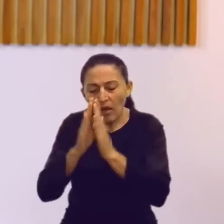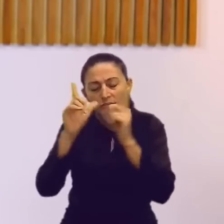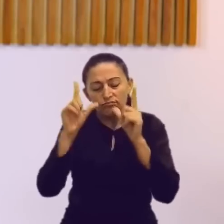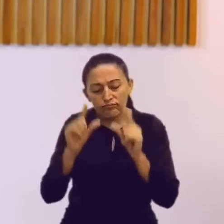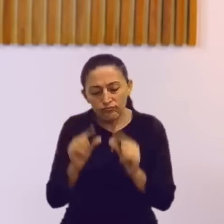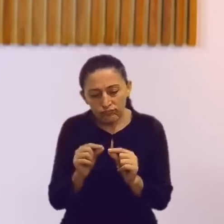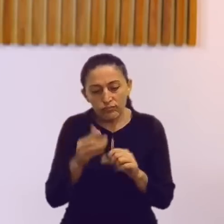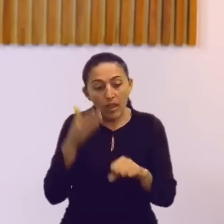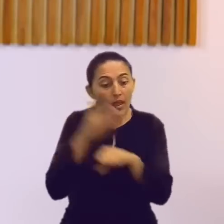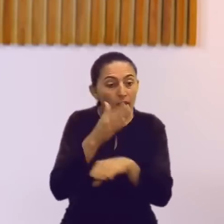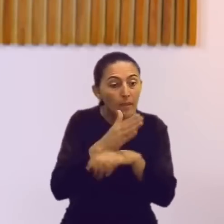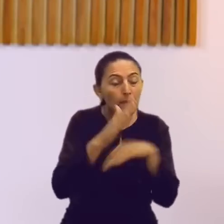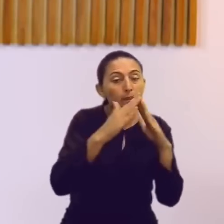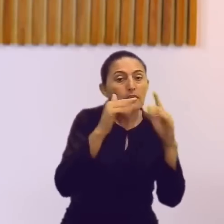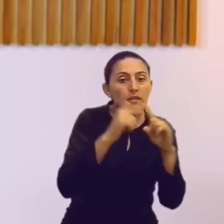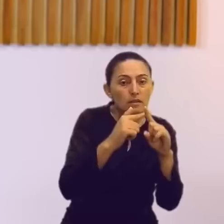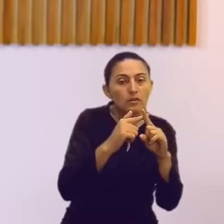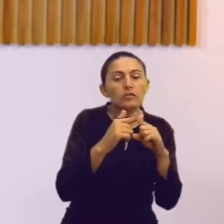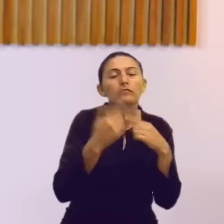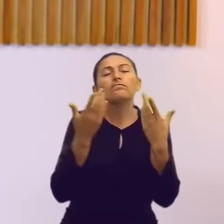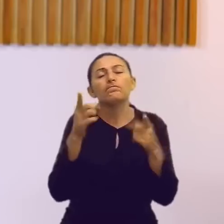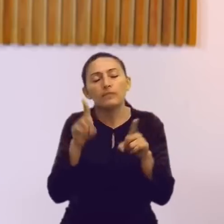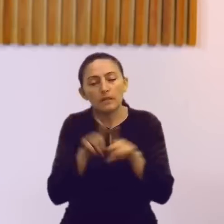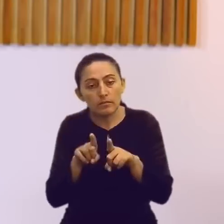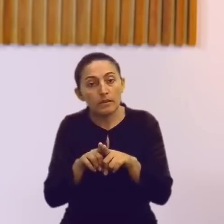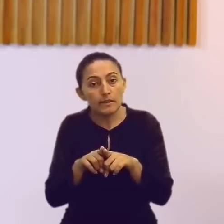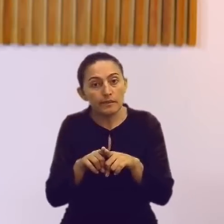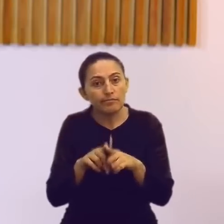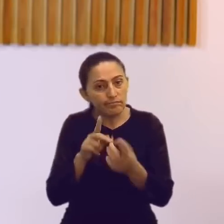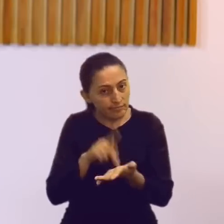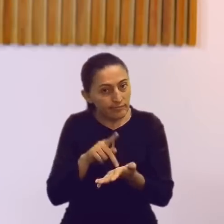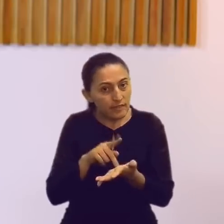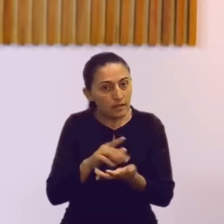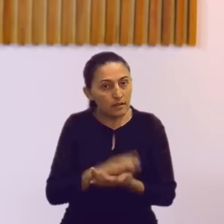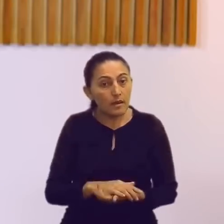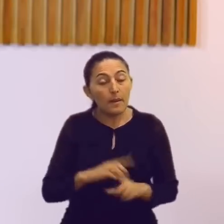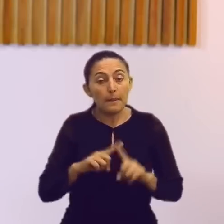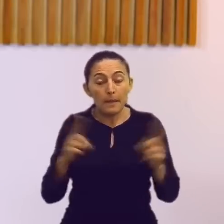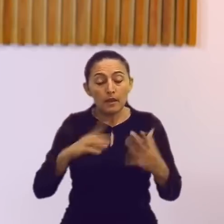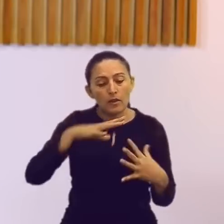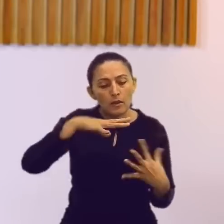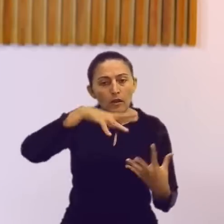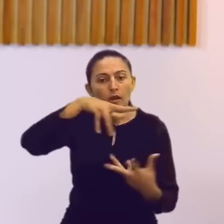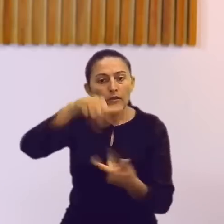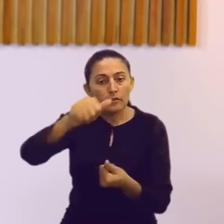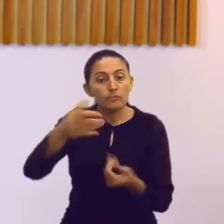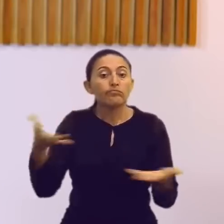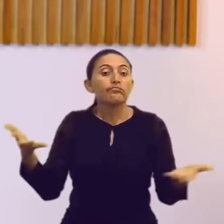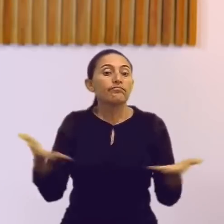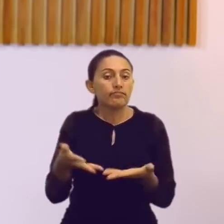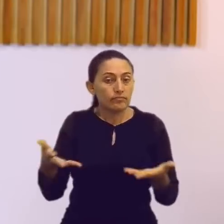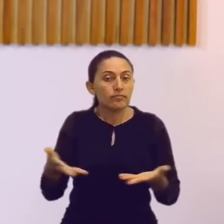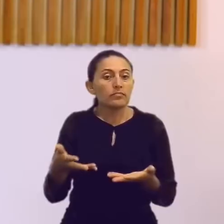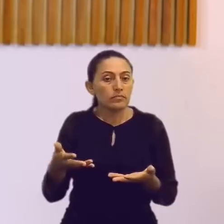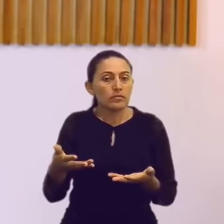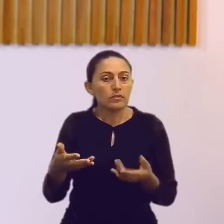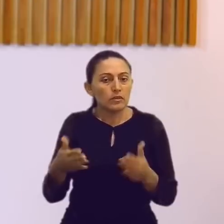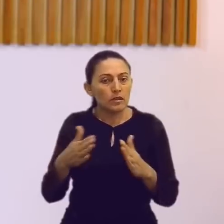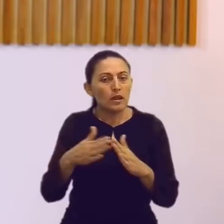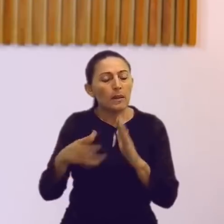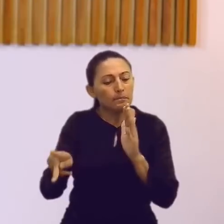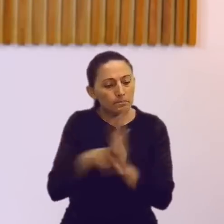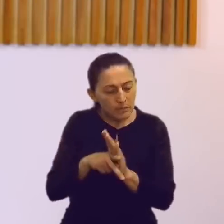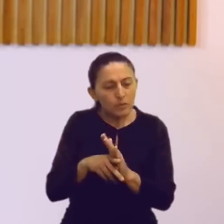igreja, não é mesmo? E no mundo de hoje, quem sabe, até a própria igreja virtual